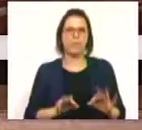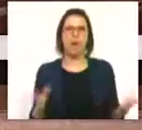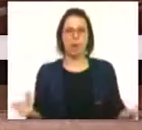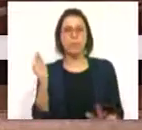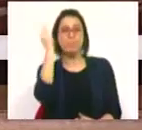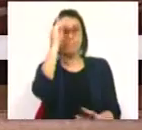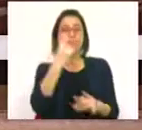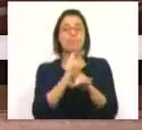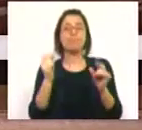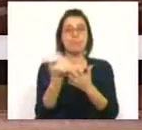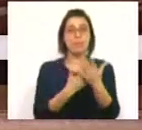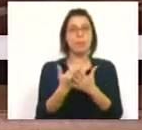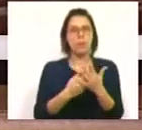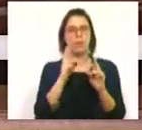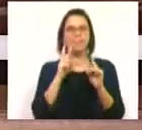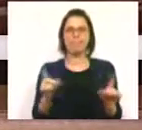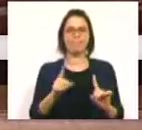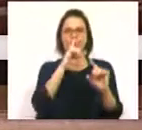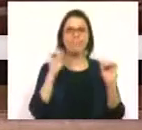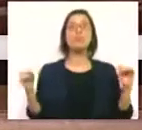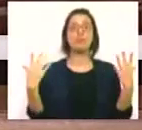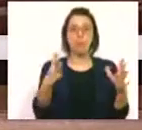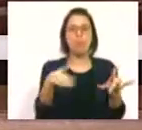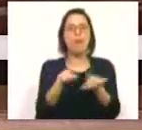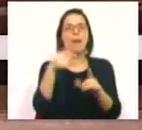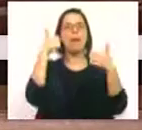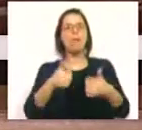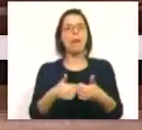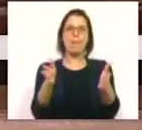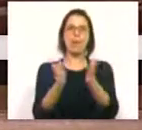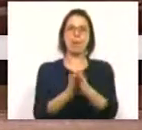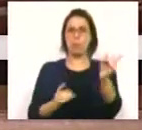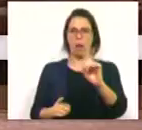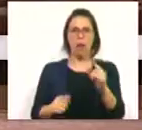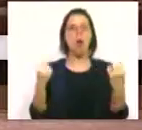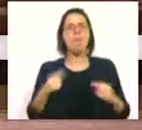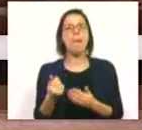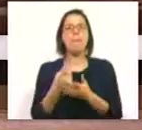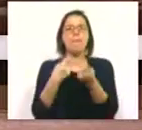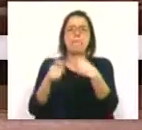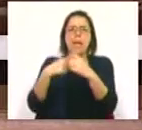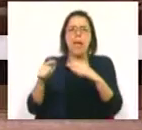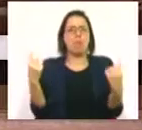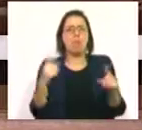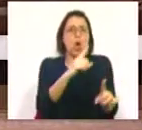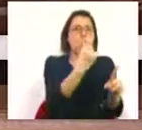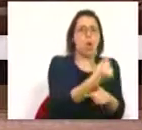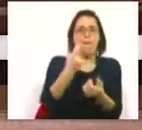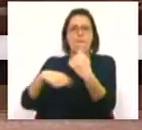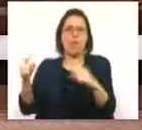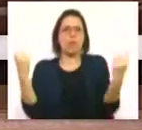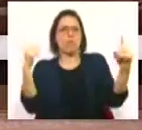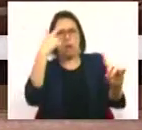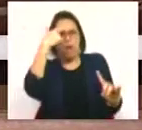Uma falsidade porque o mercado não olha para a floresta como um bem público, mas sim como uma simples mercadoria que se compra e que se